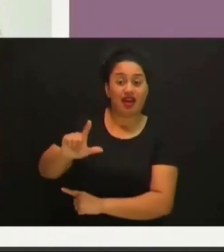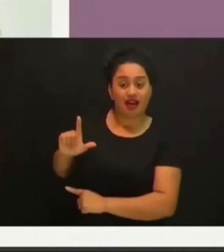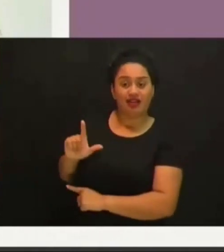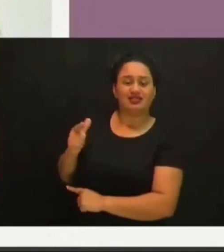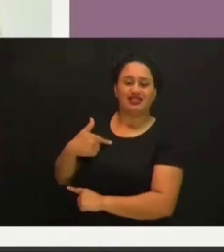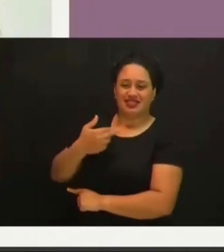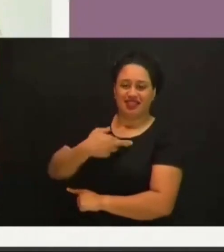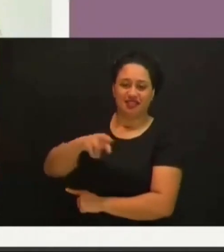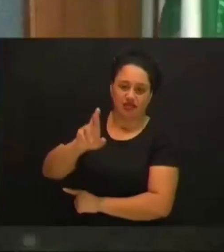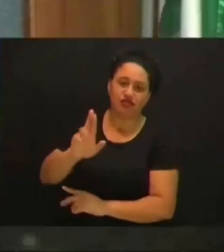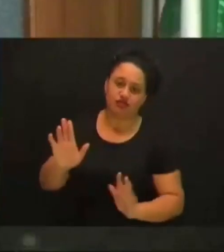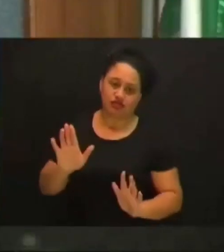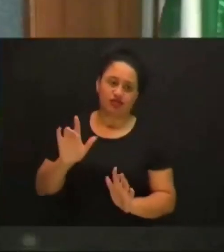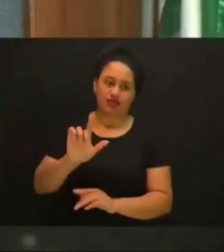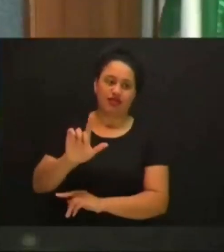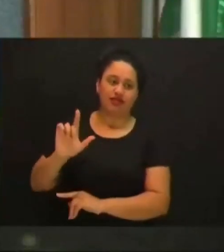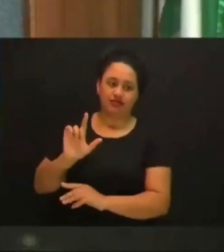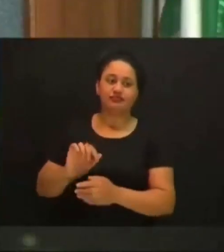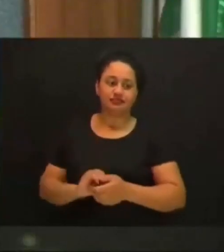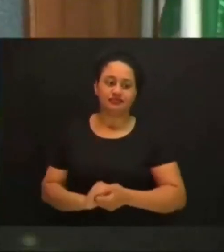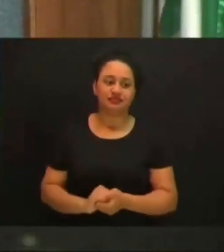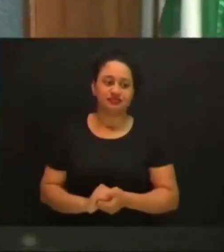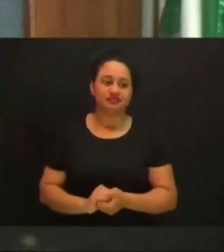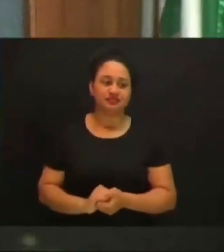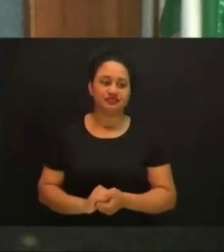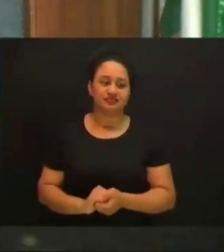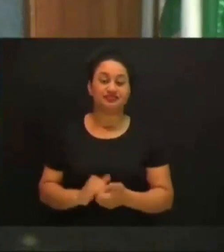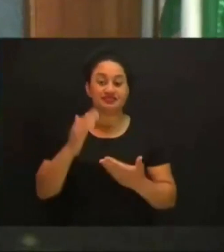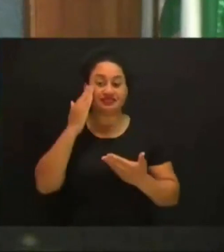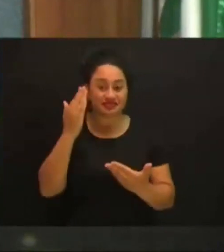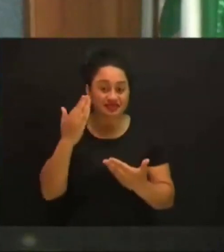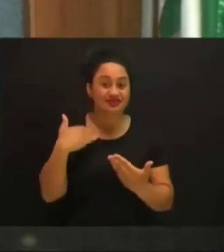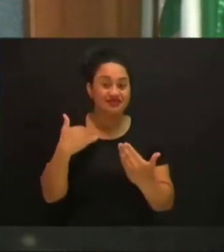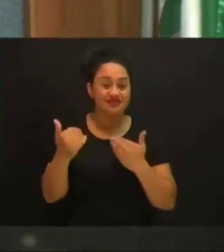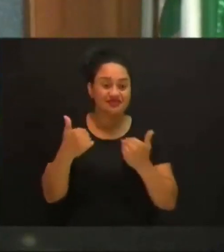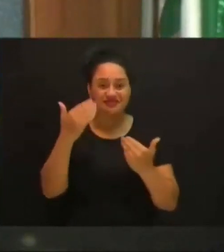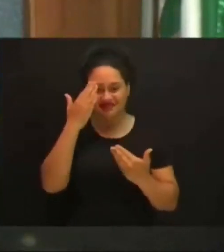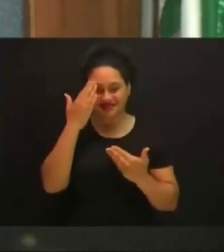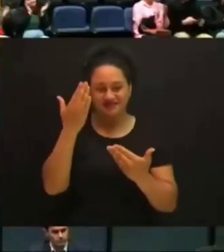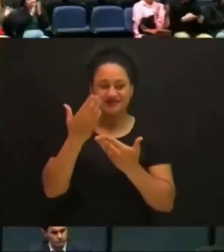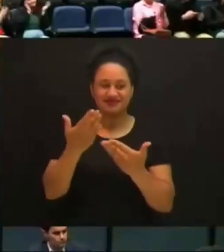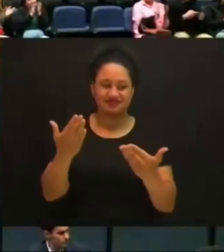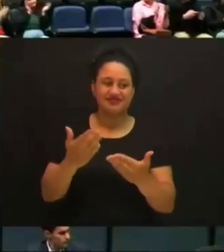religião. Anterior à religião. Agradeço o convite. Muito obrigada.